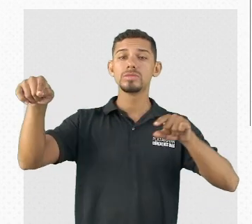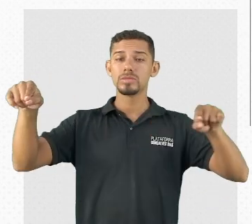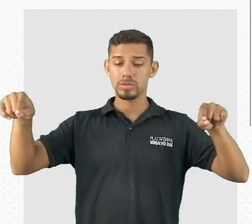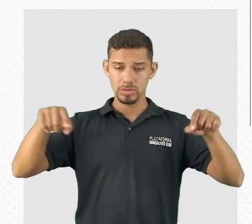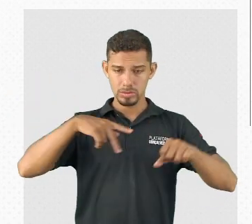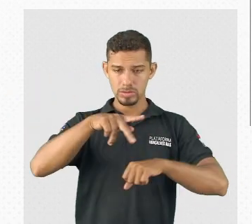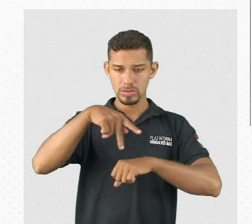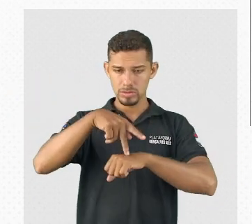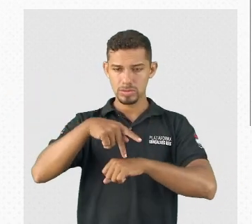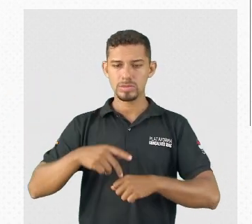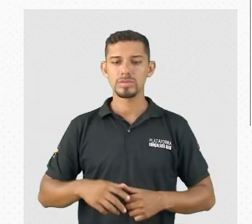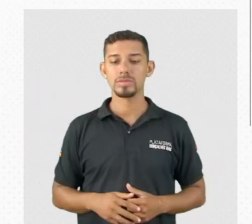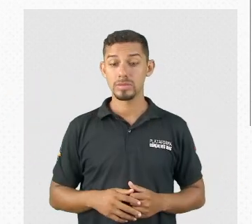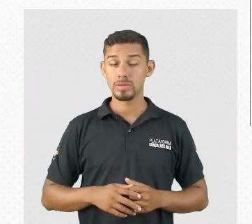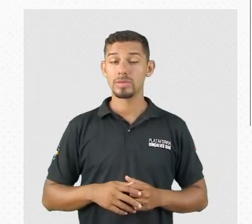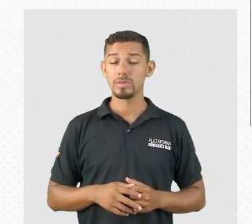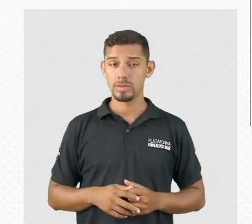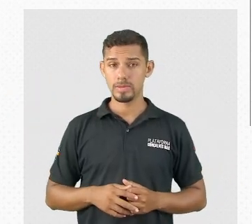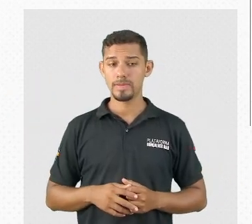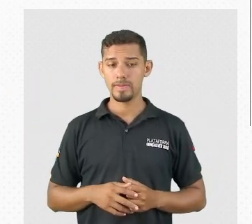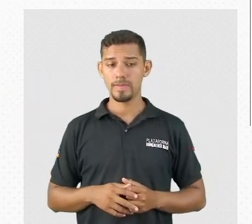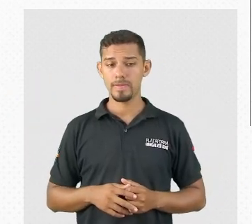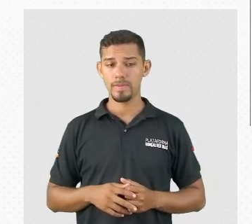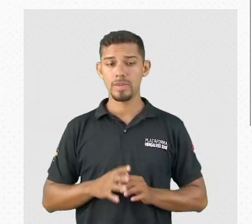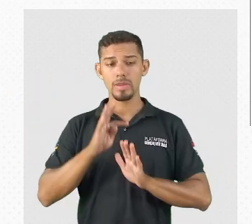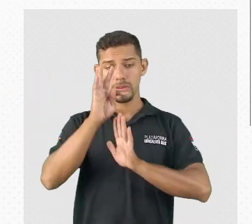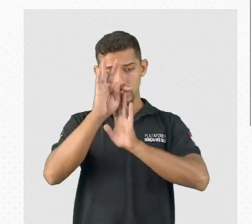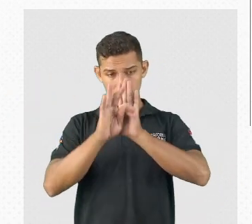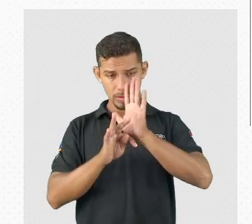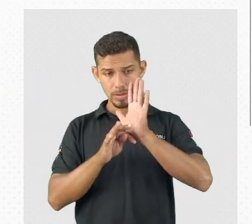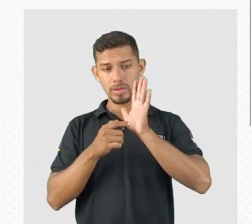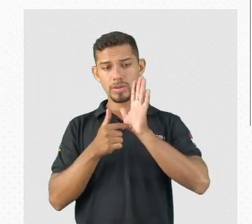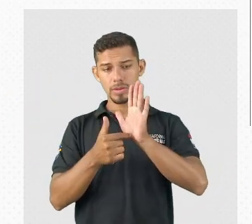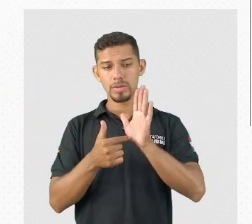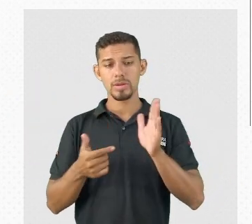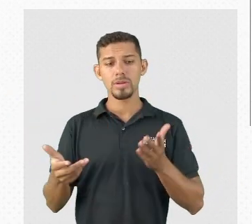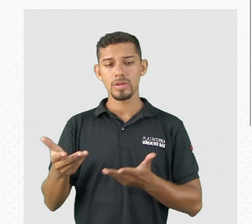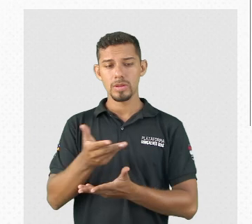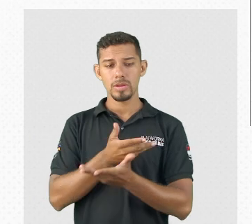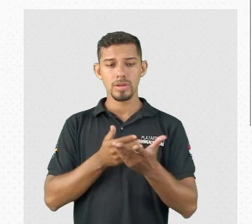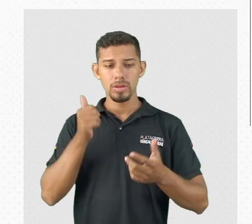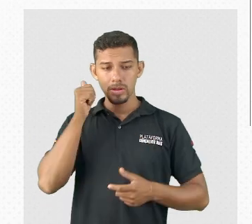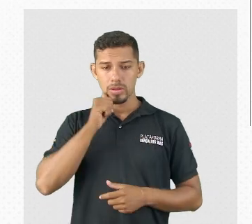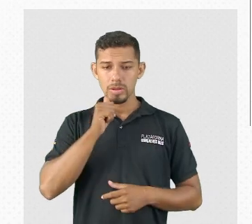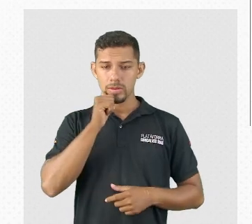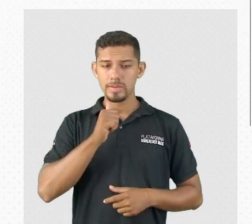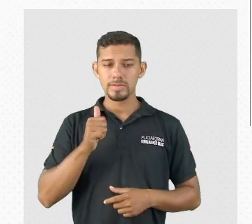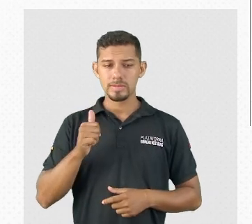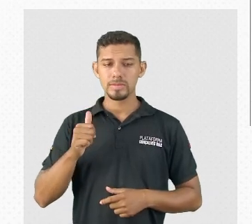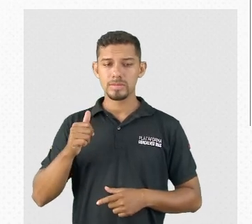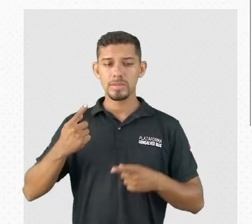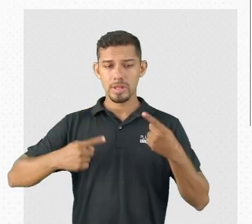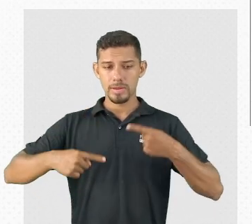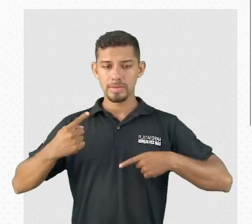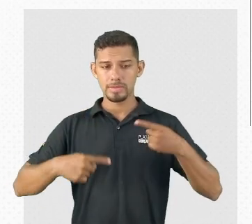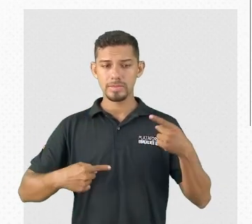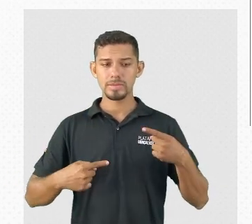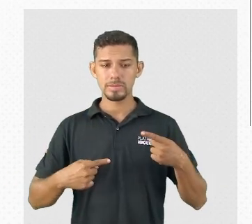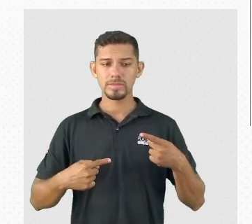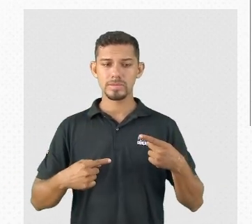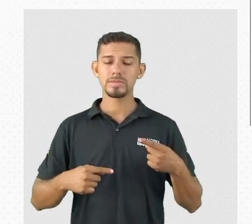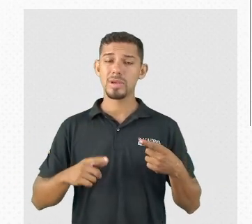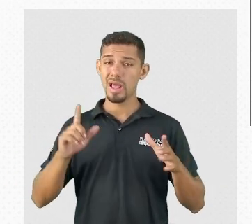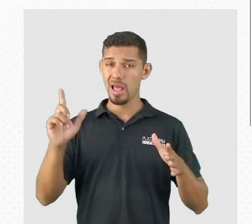né? Então, o texto já começa apontando aqui que a participação das mulheres na política é